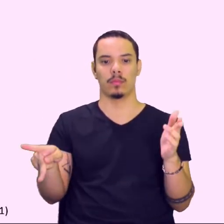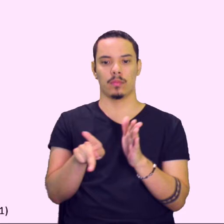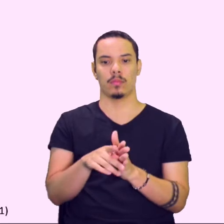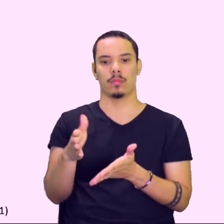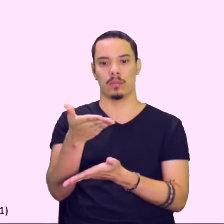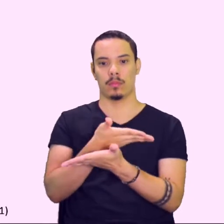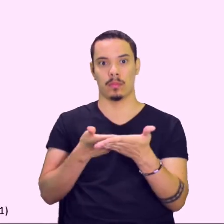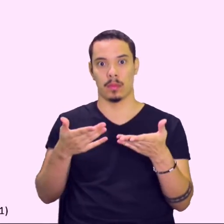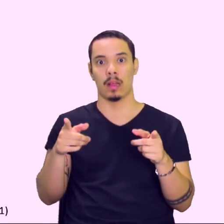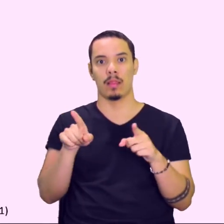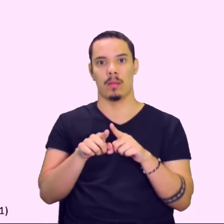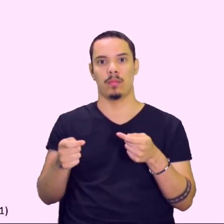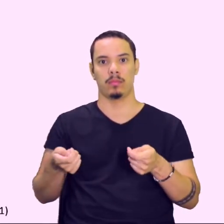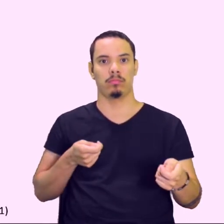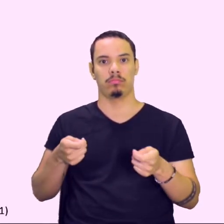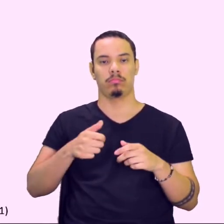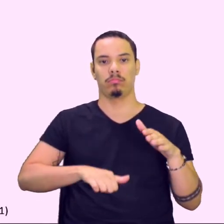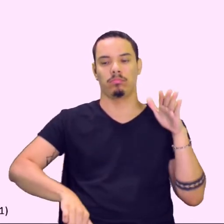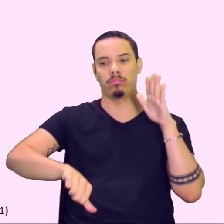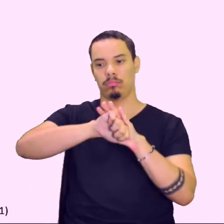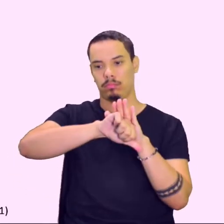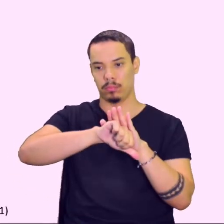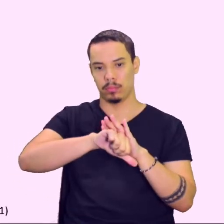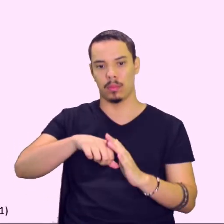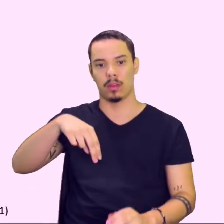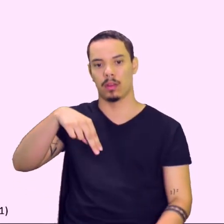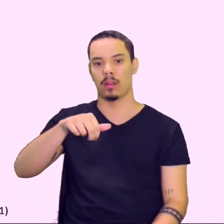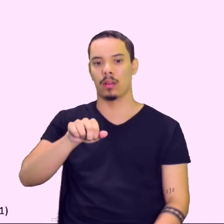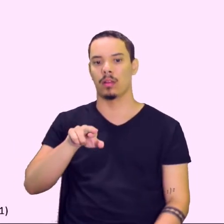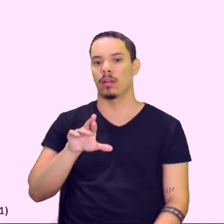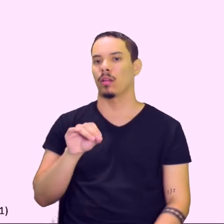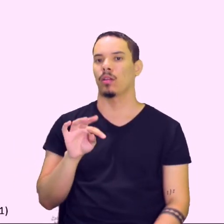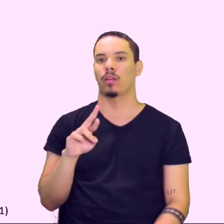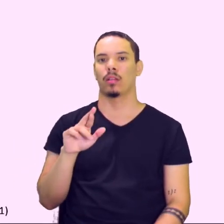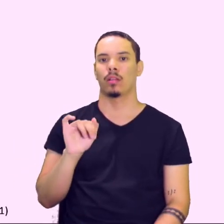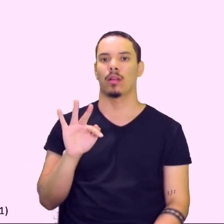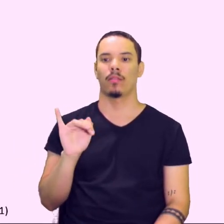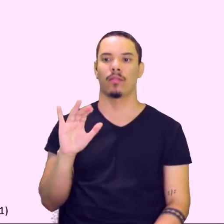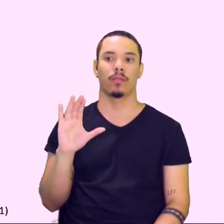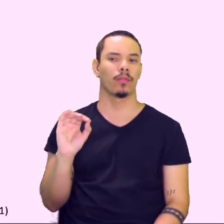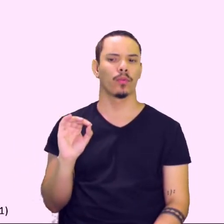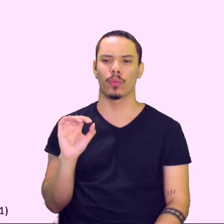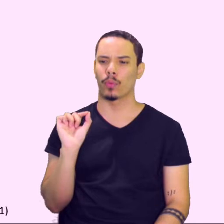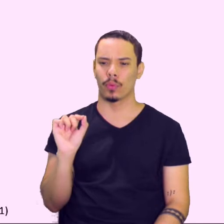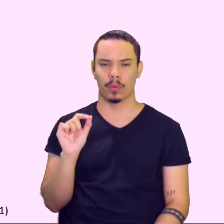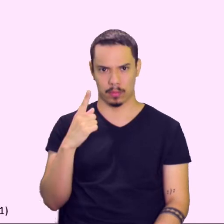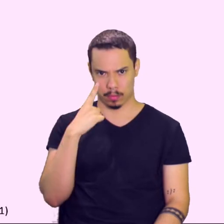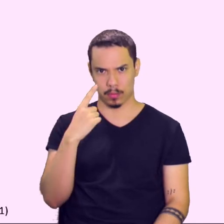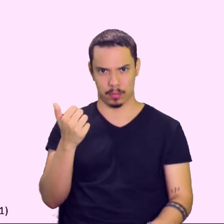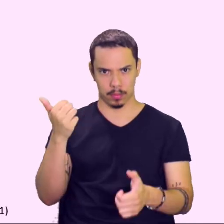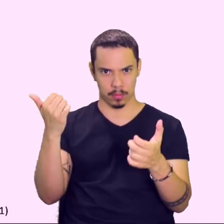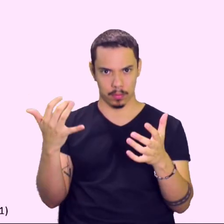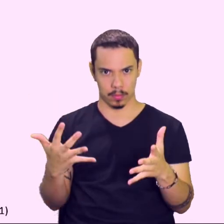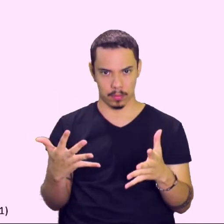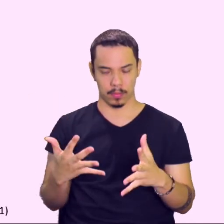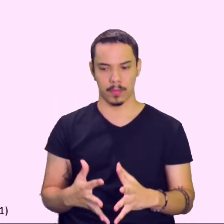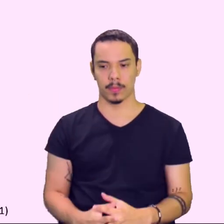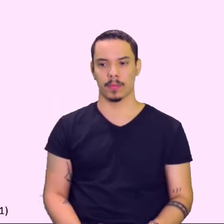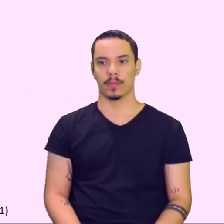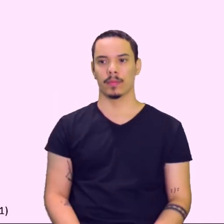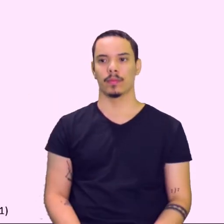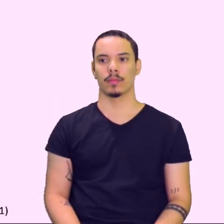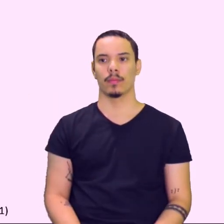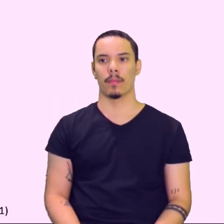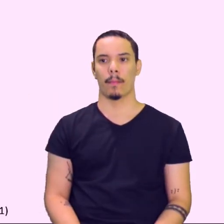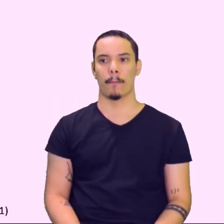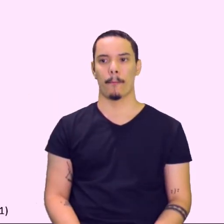garimpo ilegal. E aí, sobre esse narcotráfico e garimpo ilegal, Rogério, você acha que seria interessante fazer uma observação? Com certeza,